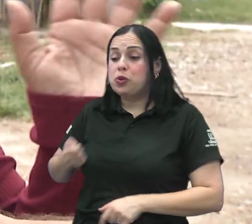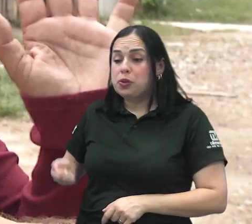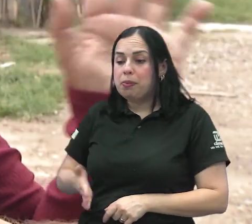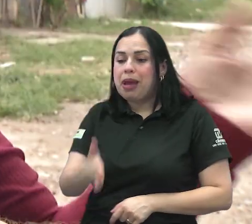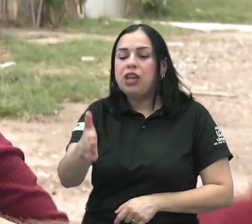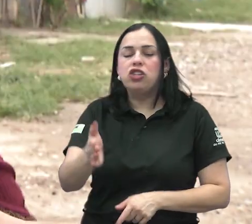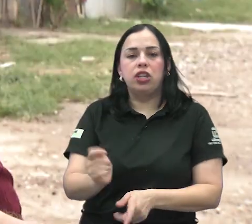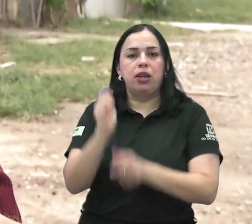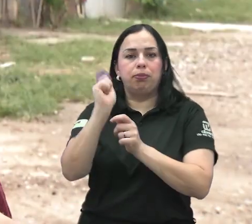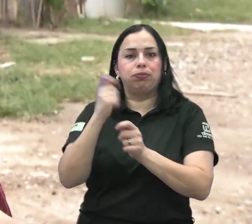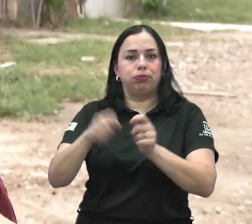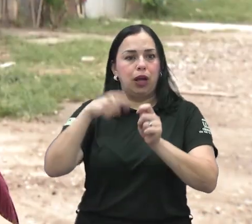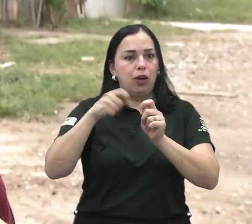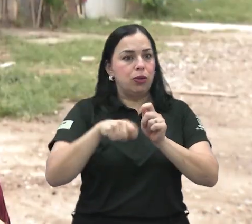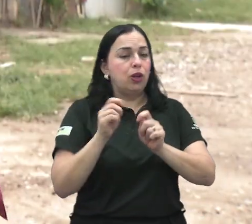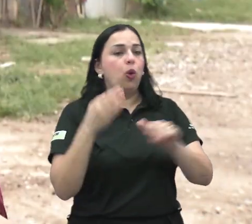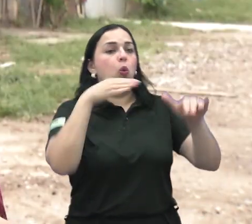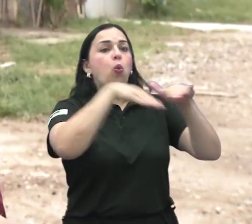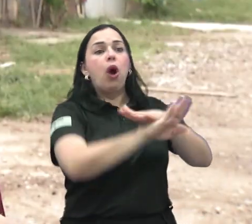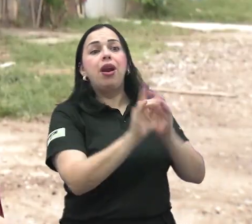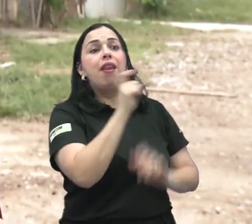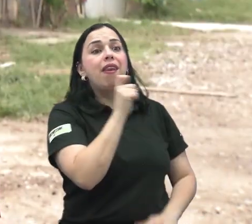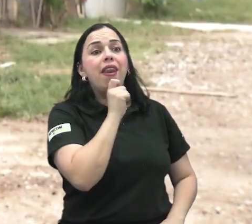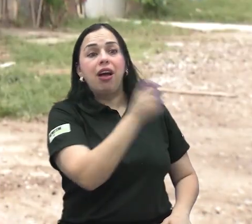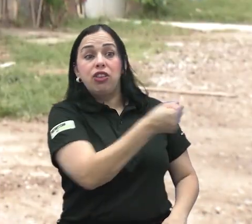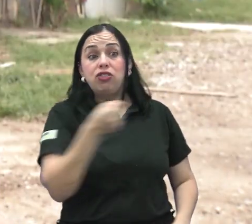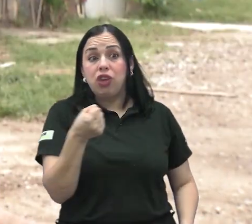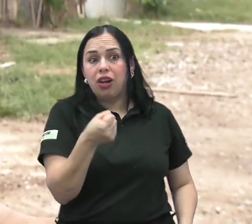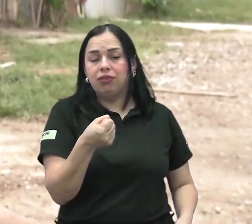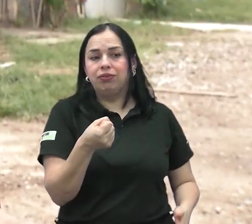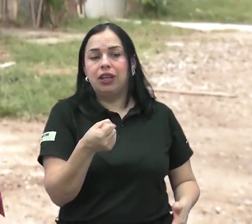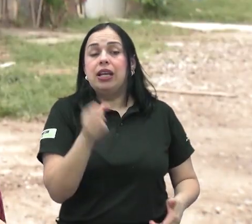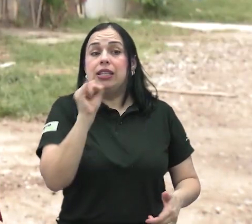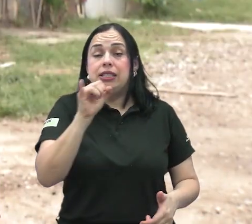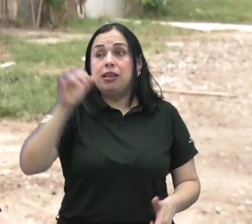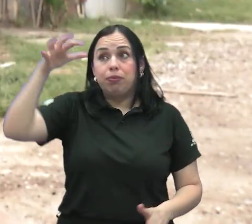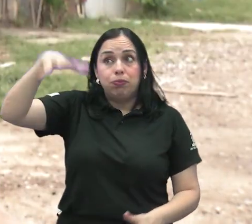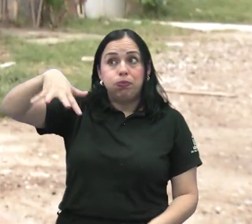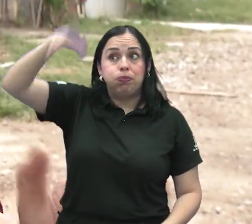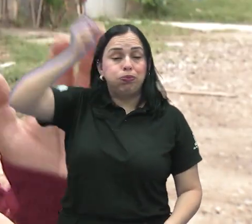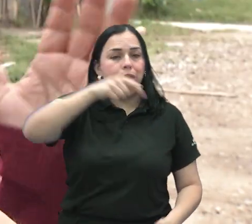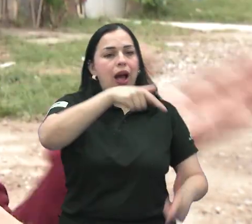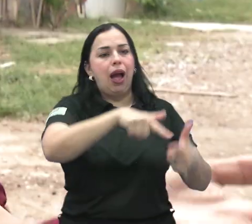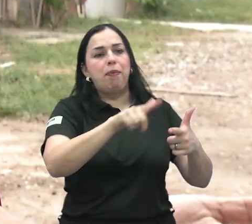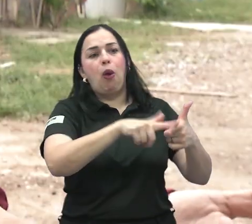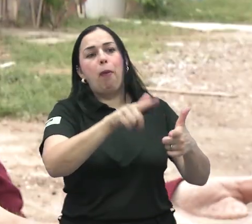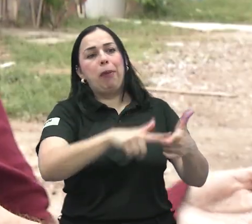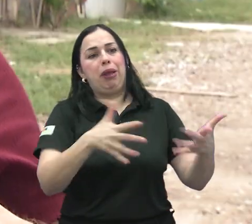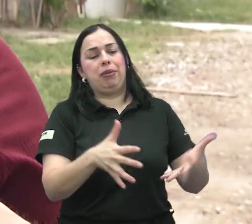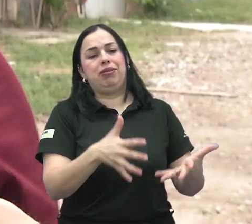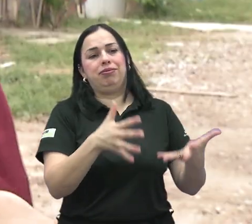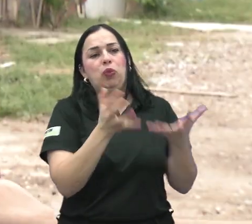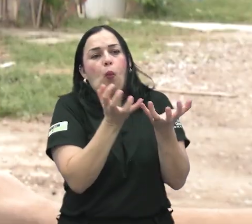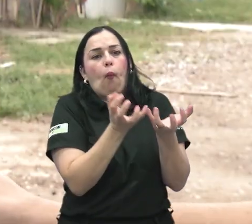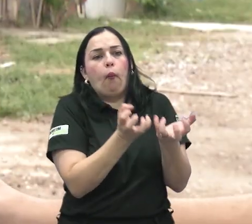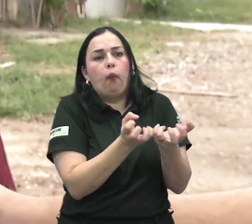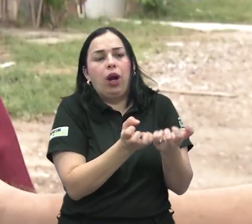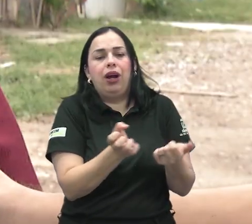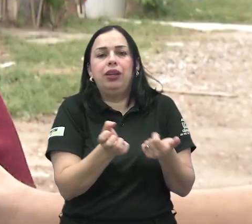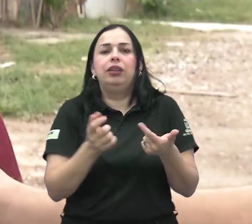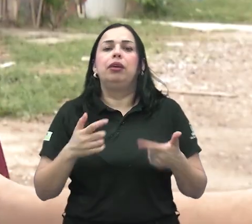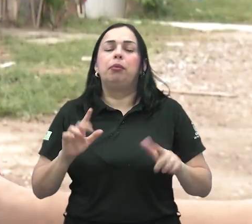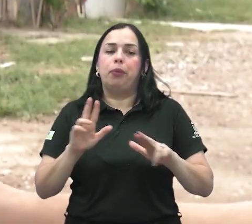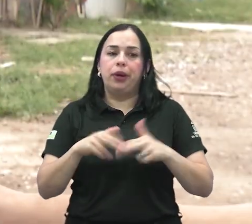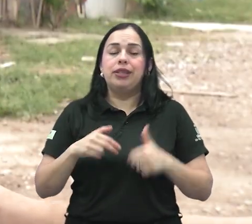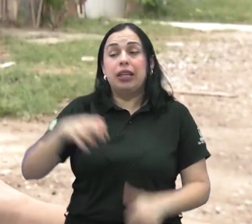pegam, usam o freezer. Então, dá problema porque acaba estragando, né? Por esse motivo, a